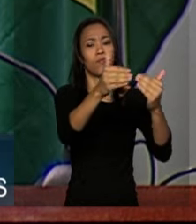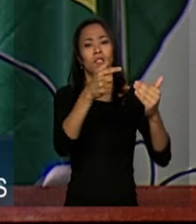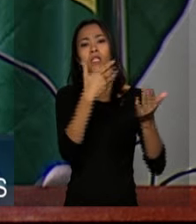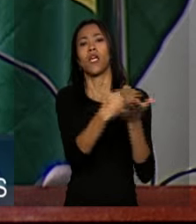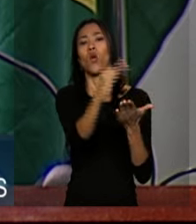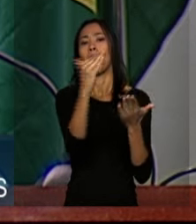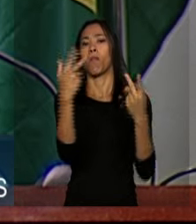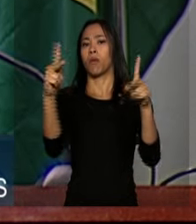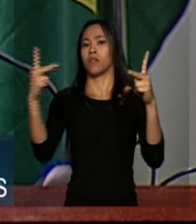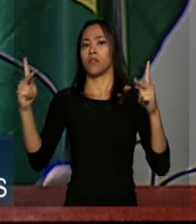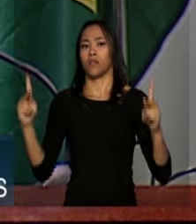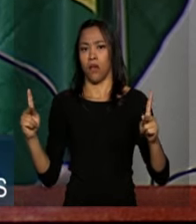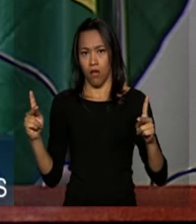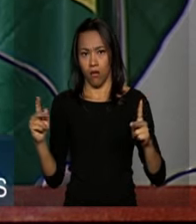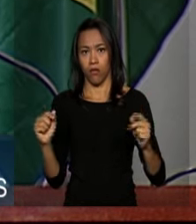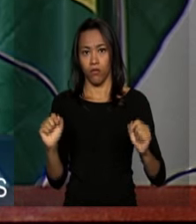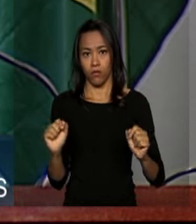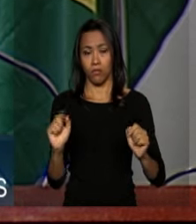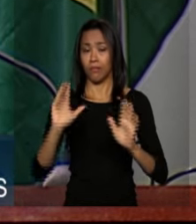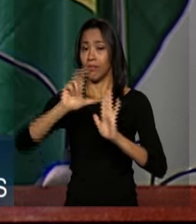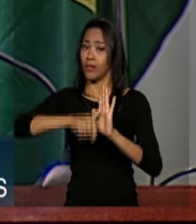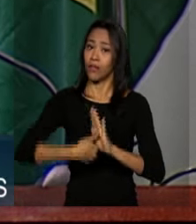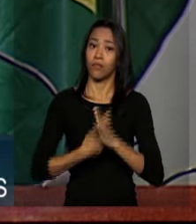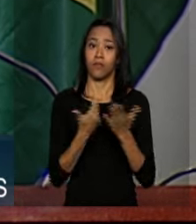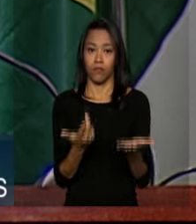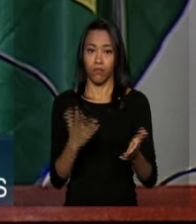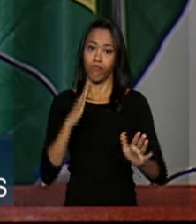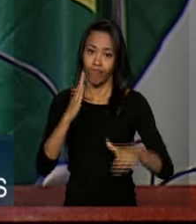seu desenvolvimento de forma tardia.